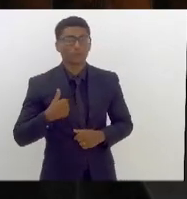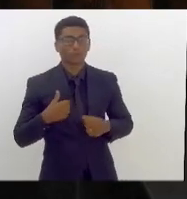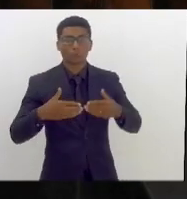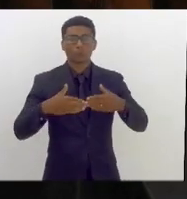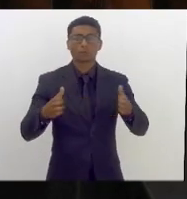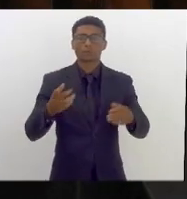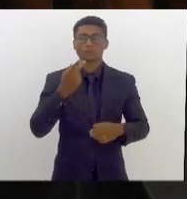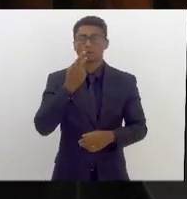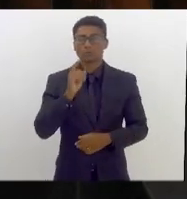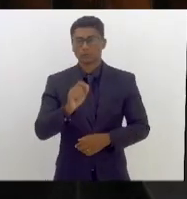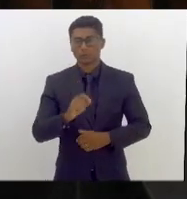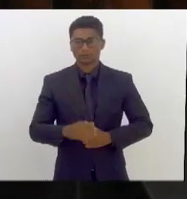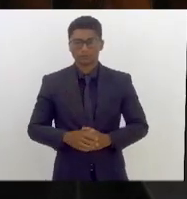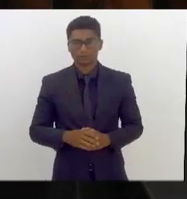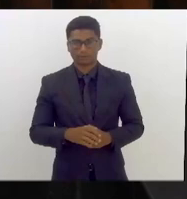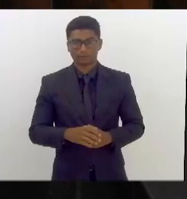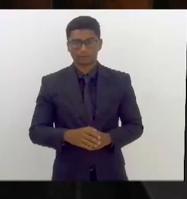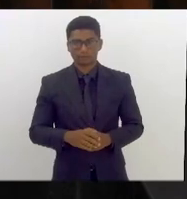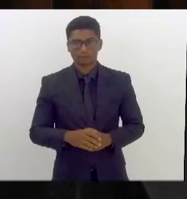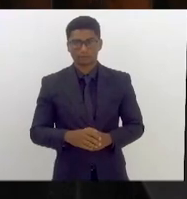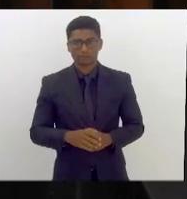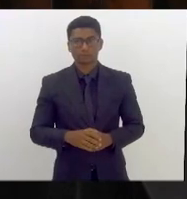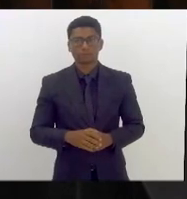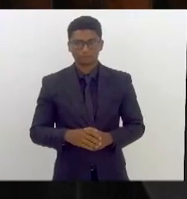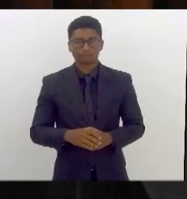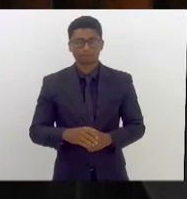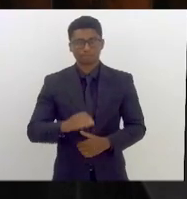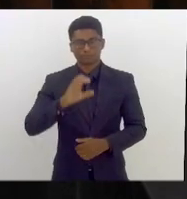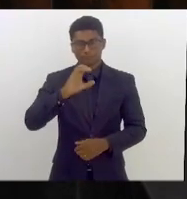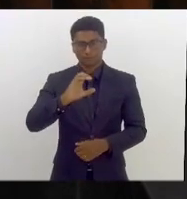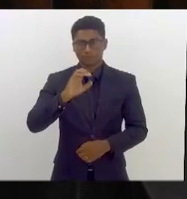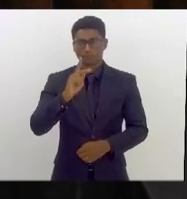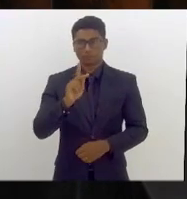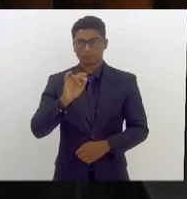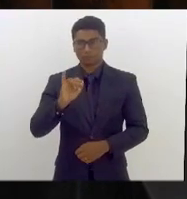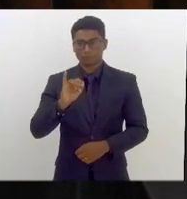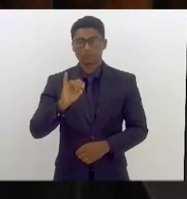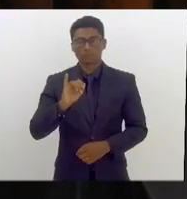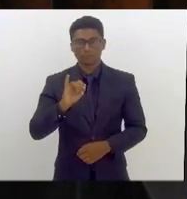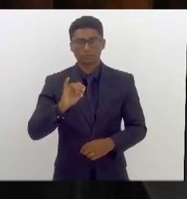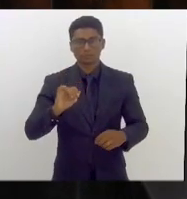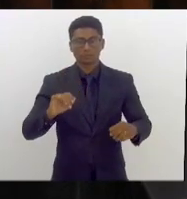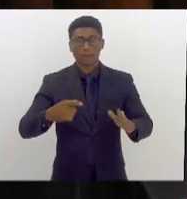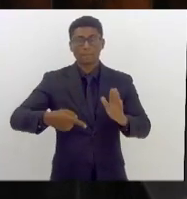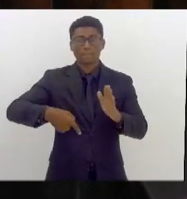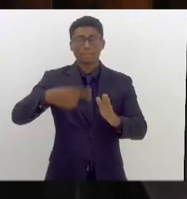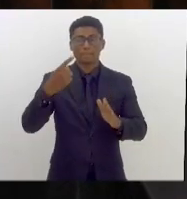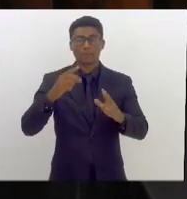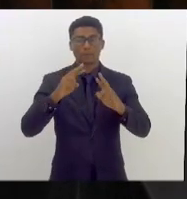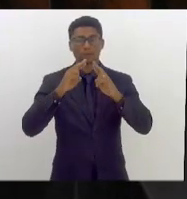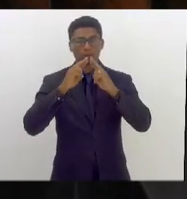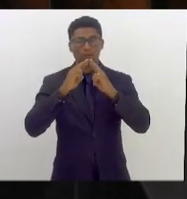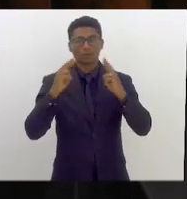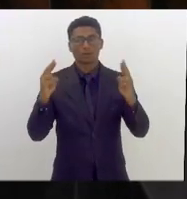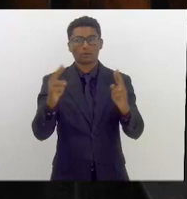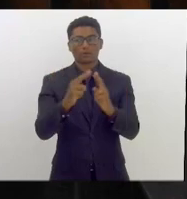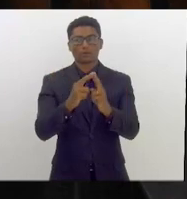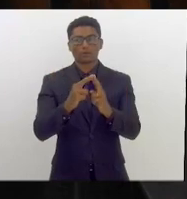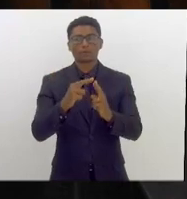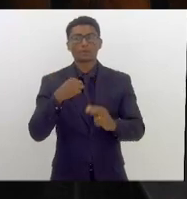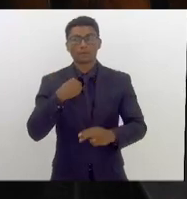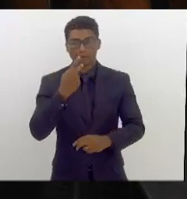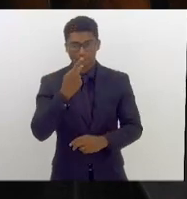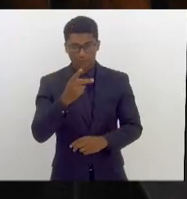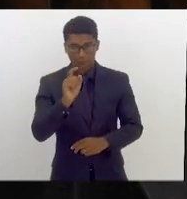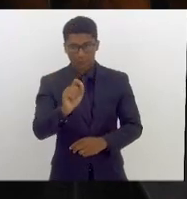dizendo o seguinte: na sessão de instalação da CPI da Dívida Pública, eu disse que